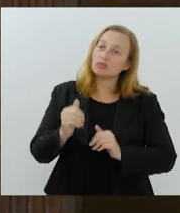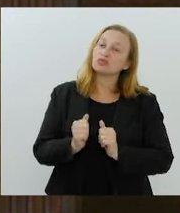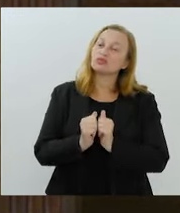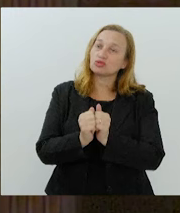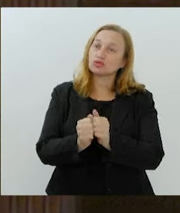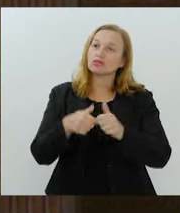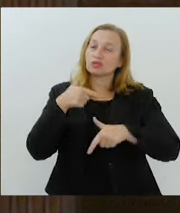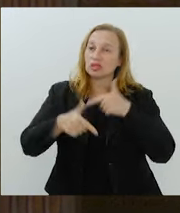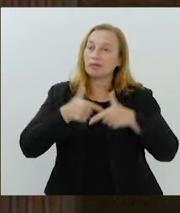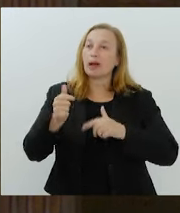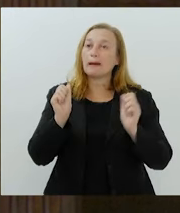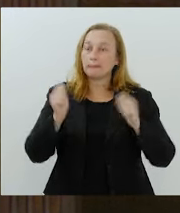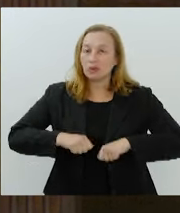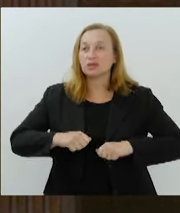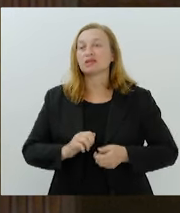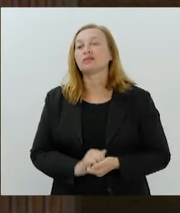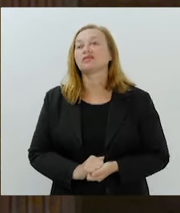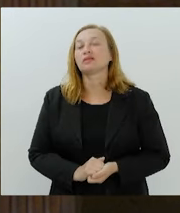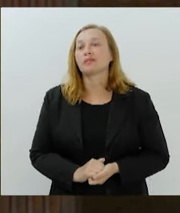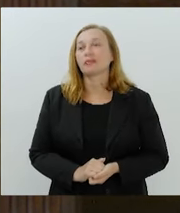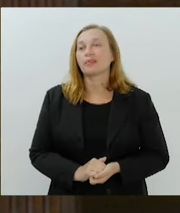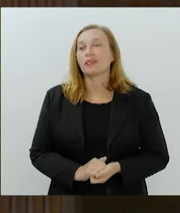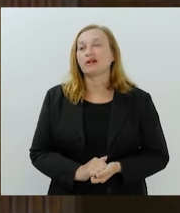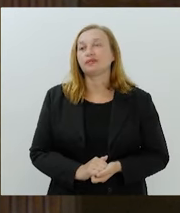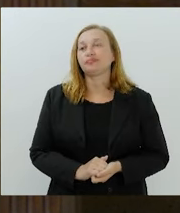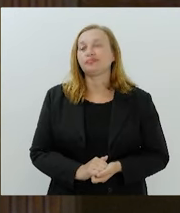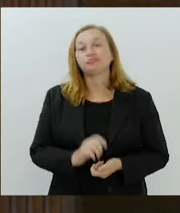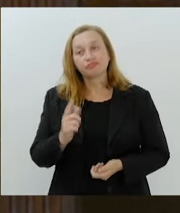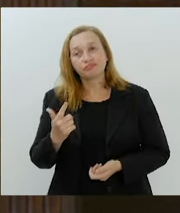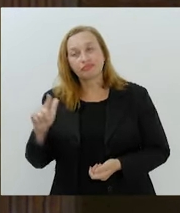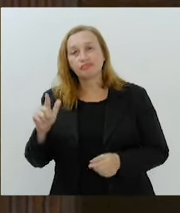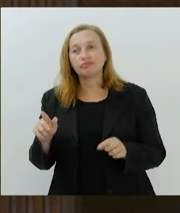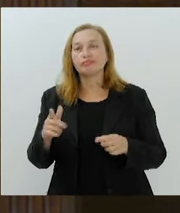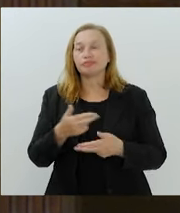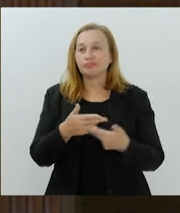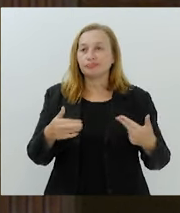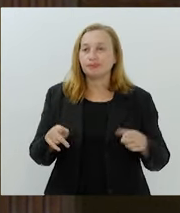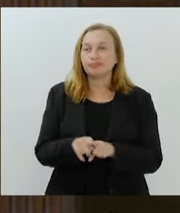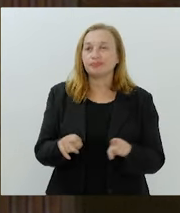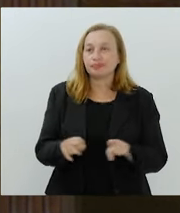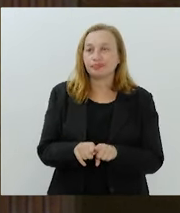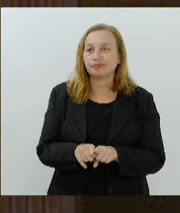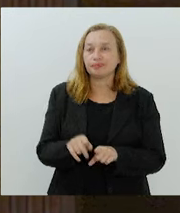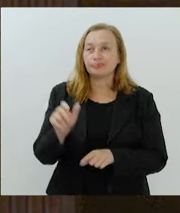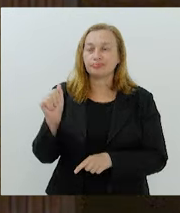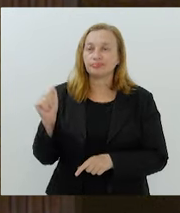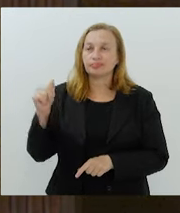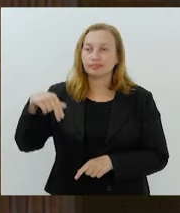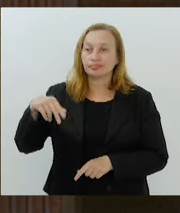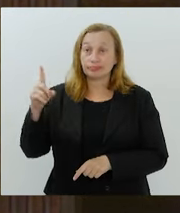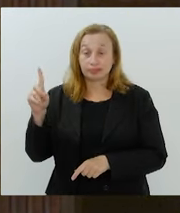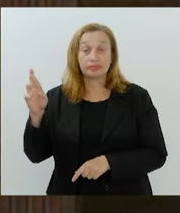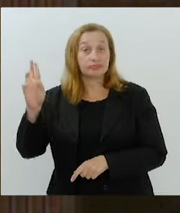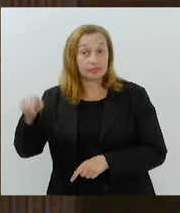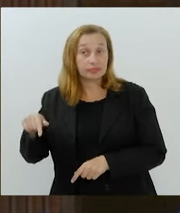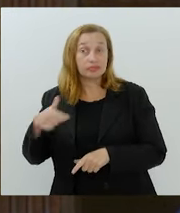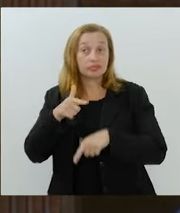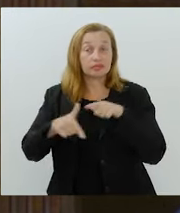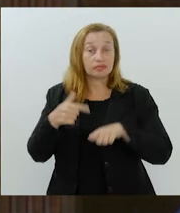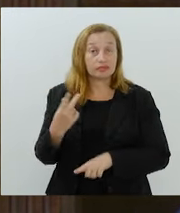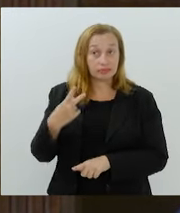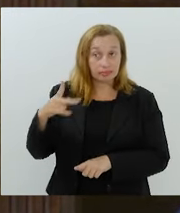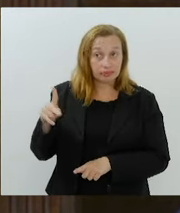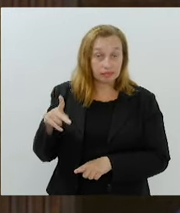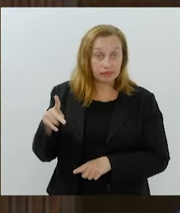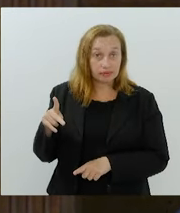é possível. E a outra coisa que eu gostaria de falar sobre o André e sobre o trabalho dele, que é